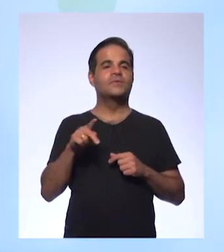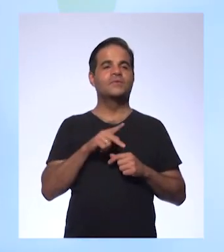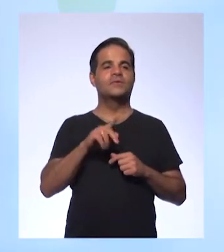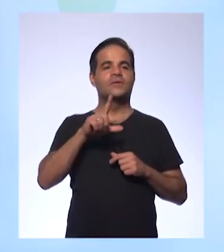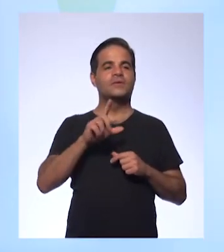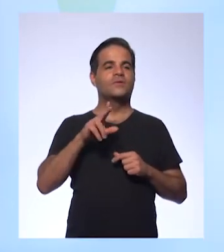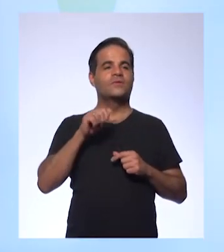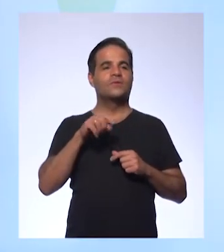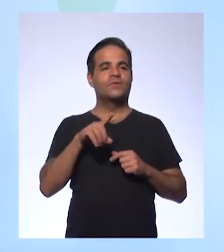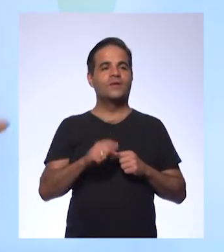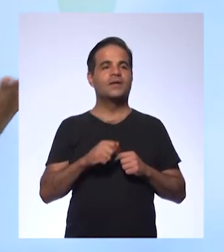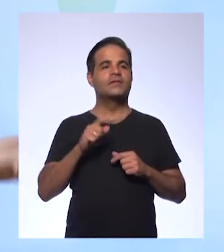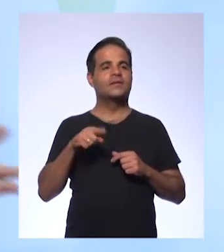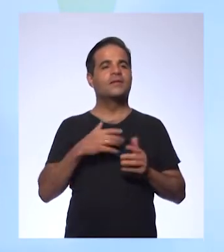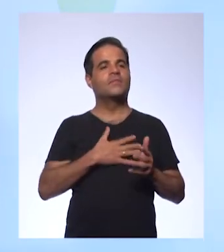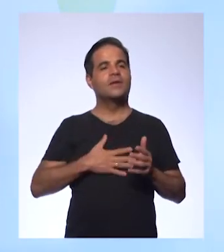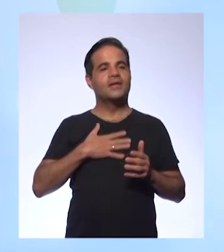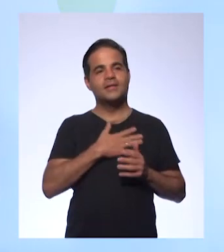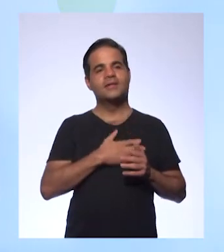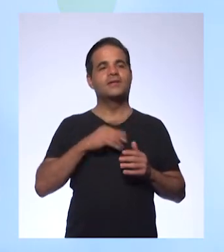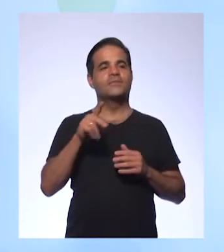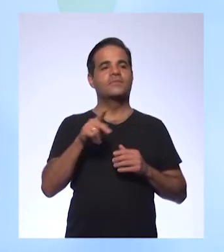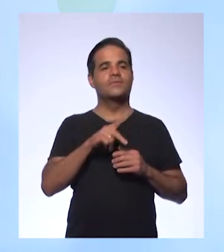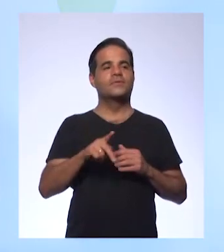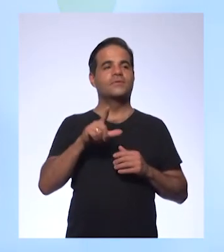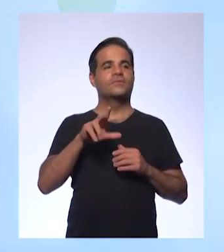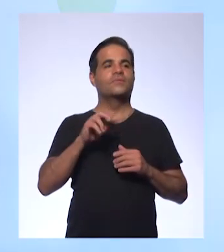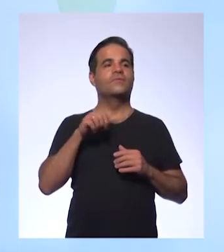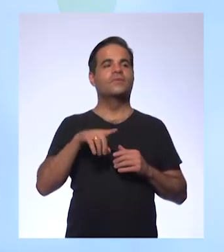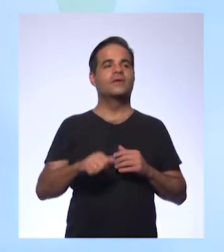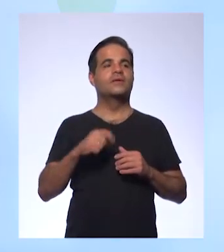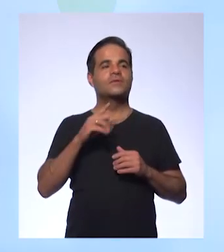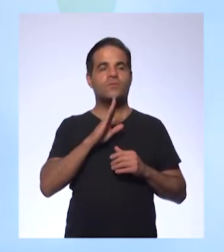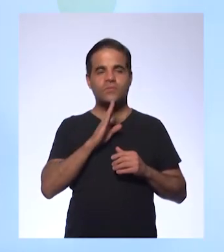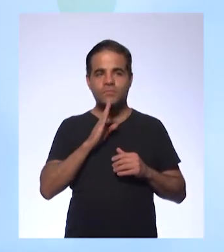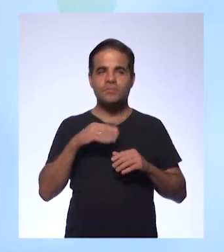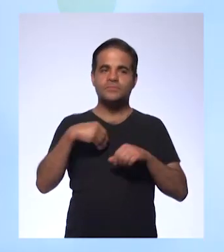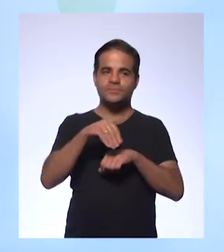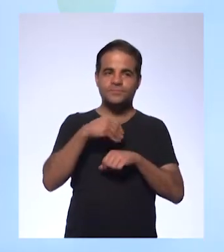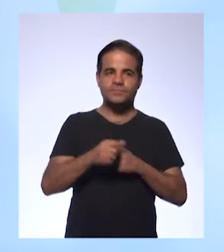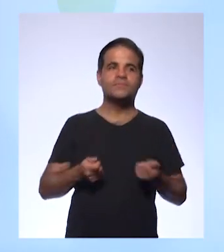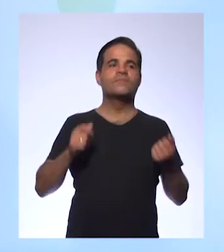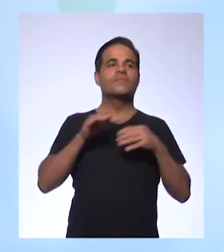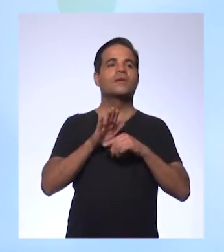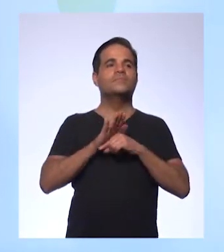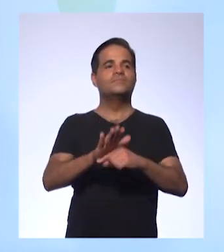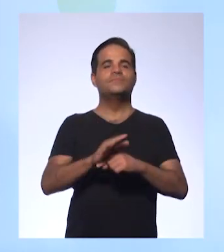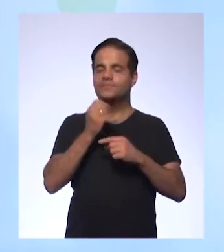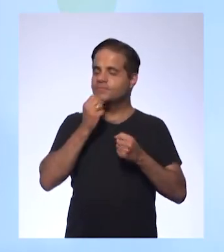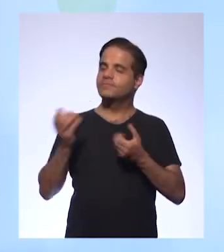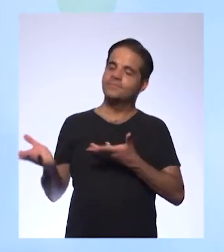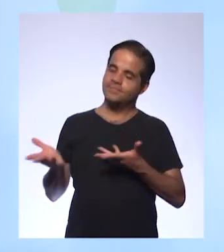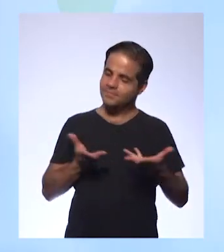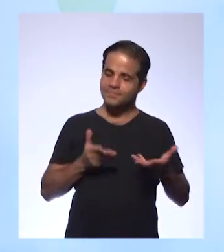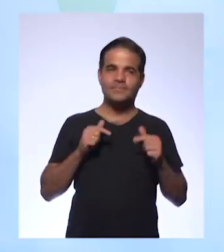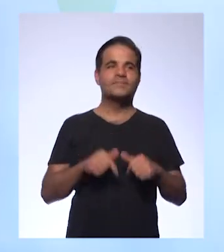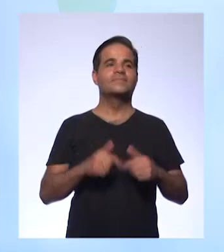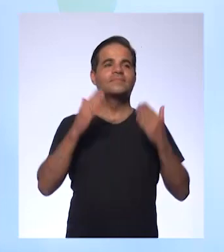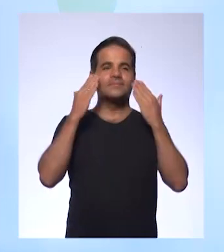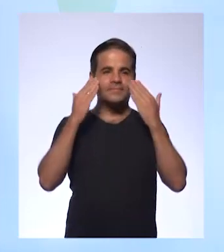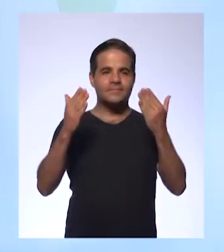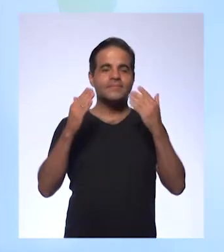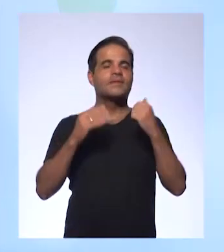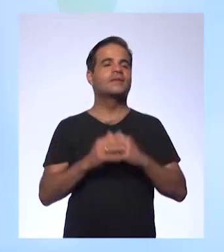né? Sempre um prazer ter a professora Luanda com seu conhecimento, agregando sempre em nossas aulas. Seja muito bem-vinda.